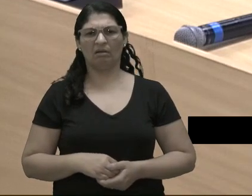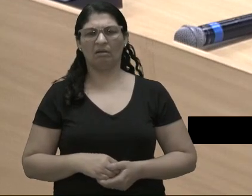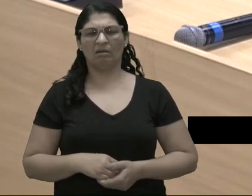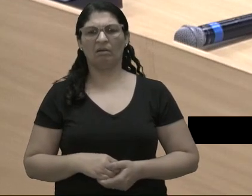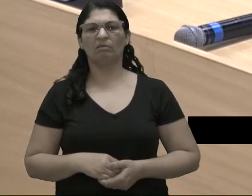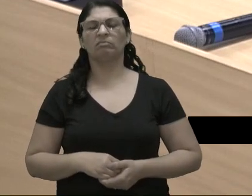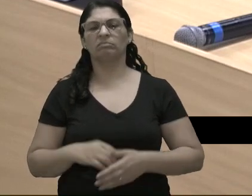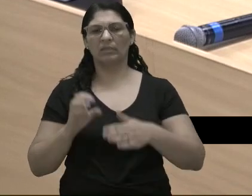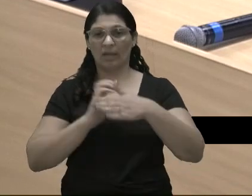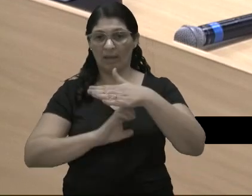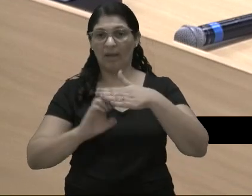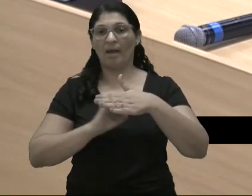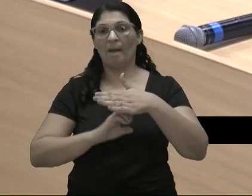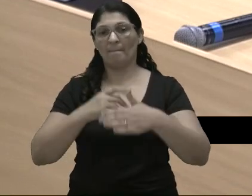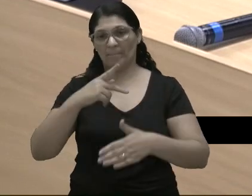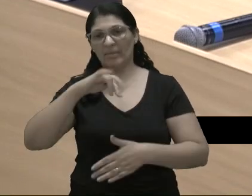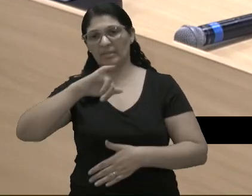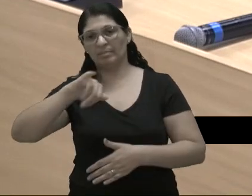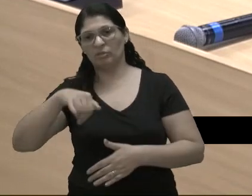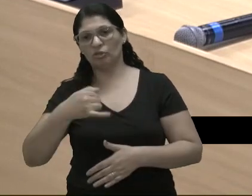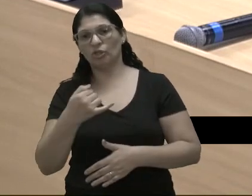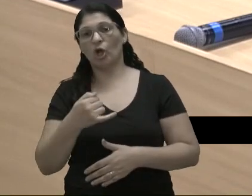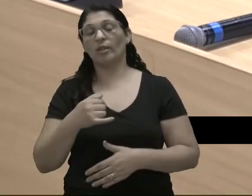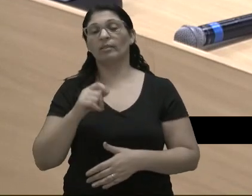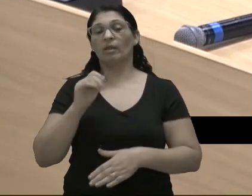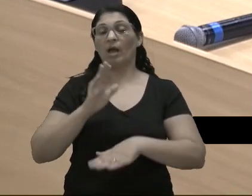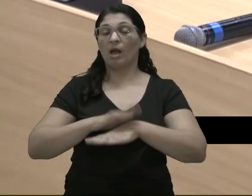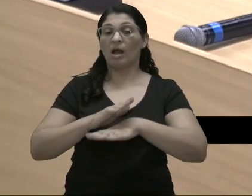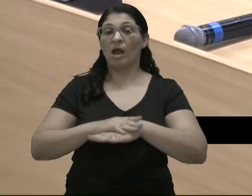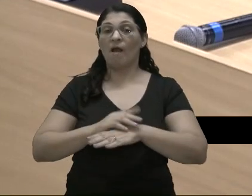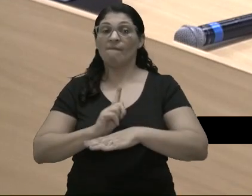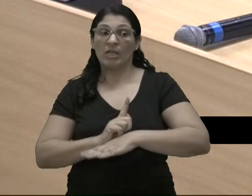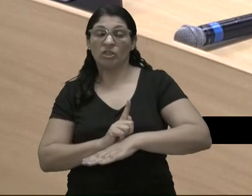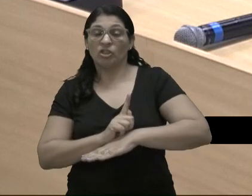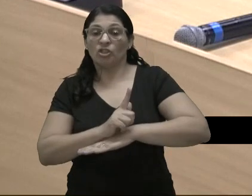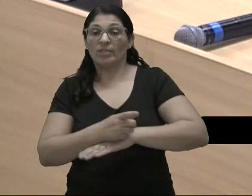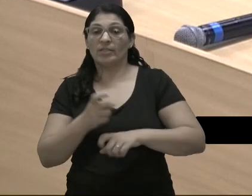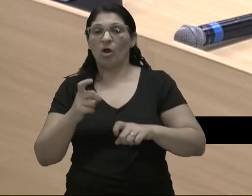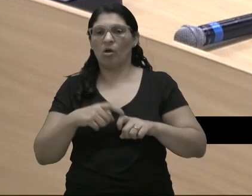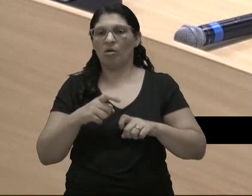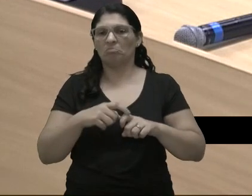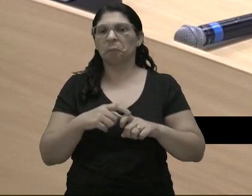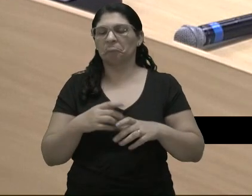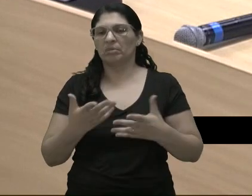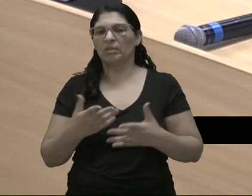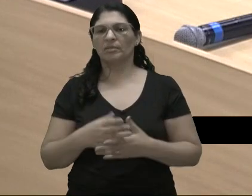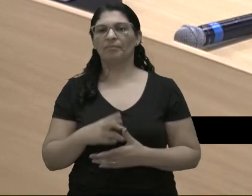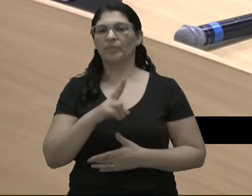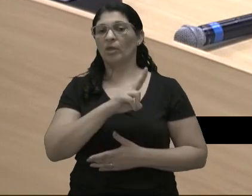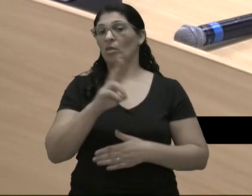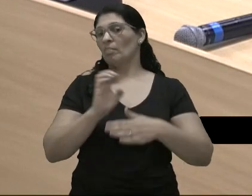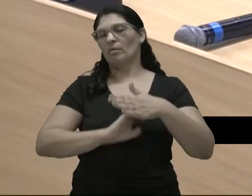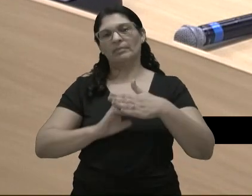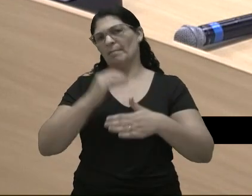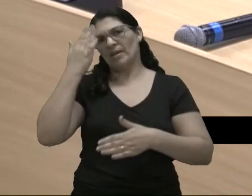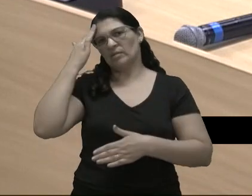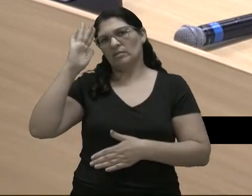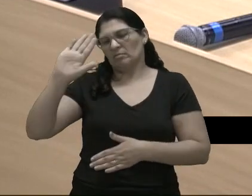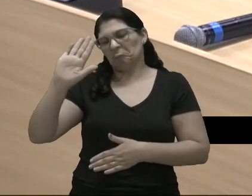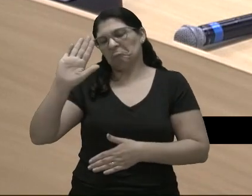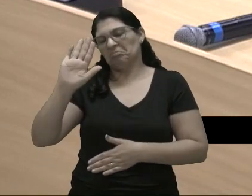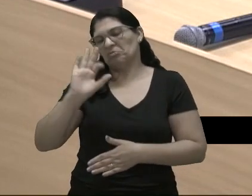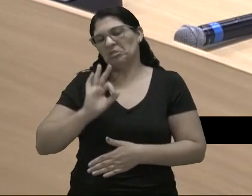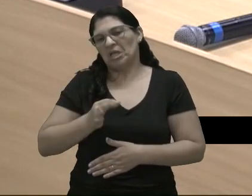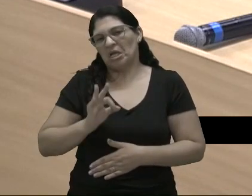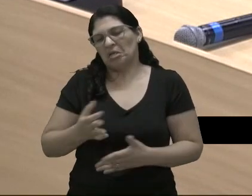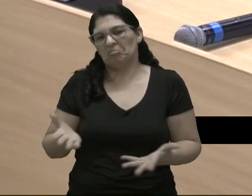nome da empresa. Da empresa, da PJ. É a PJ, que faz a gestão dos médicos. Assim, a empresa, o nome correto, eu não sei te dizer,